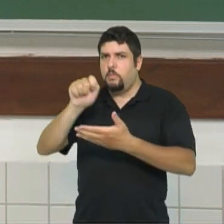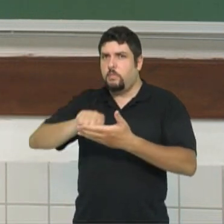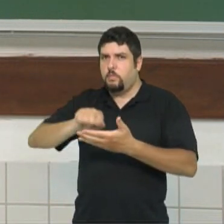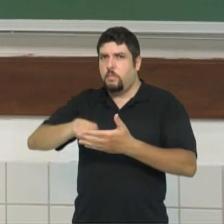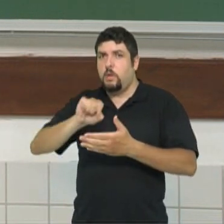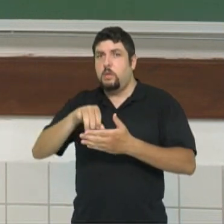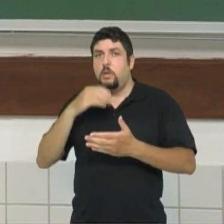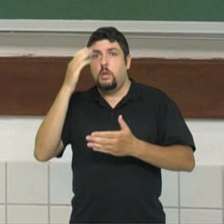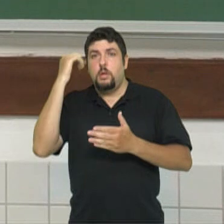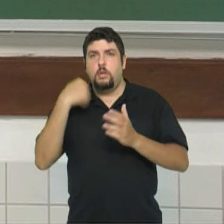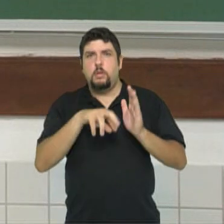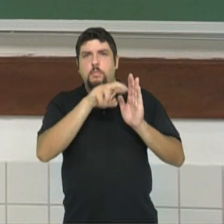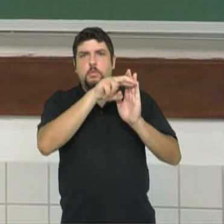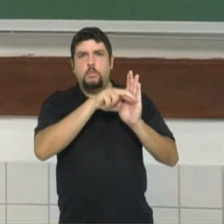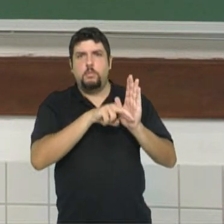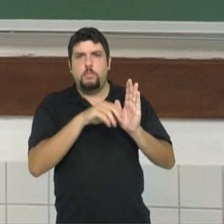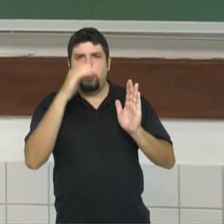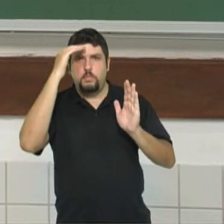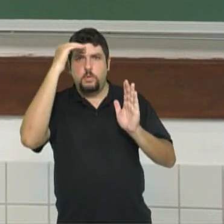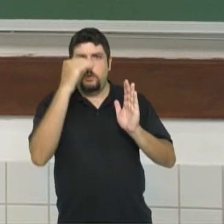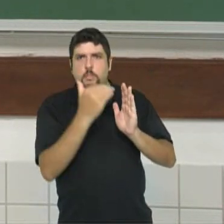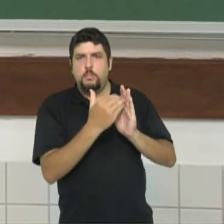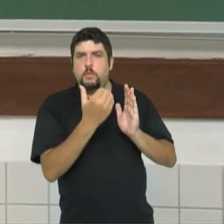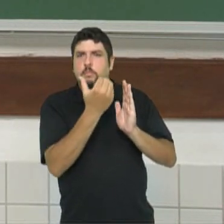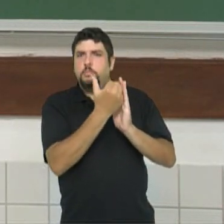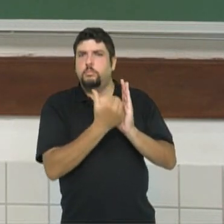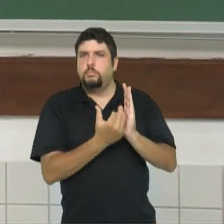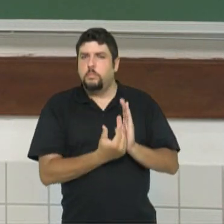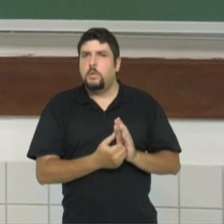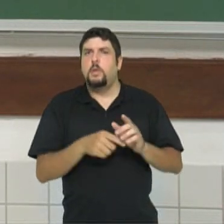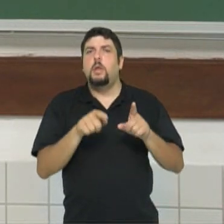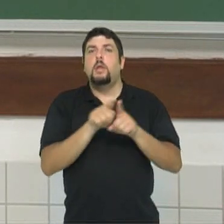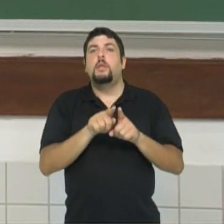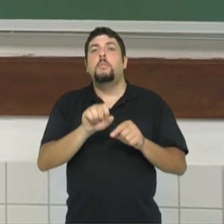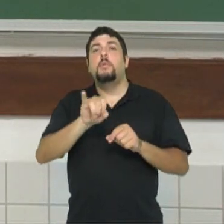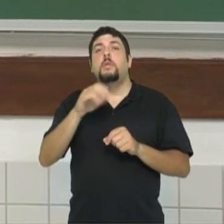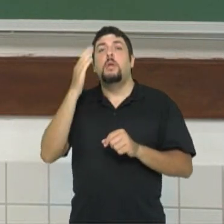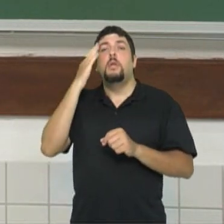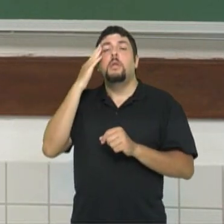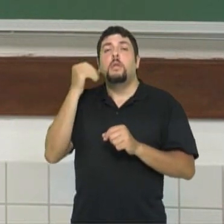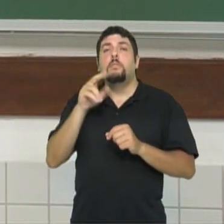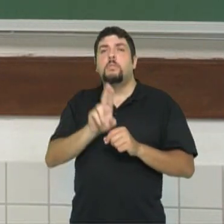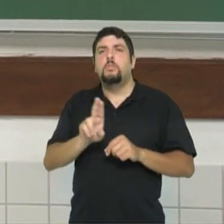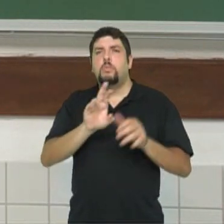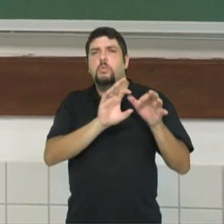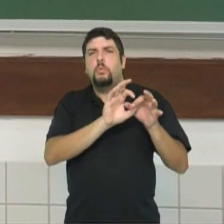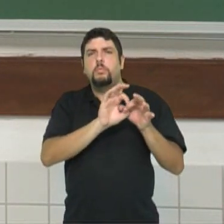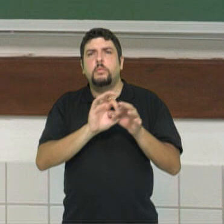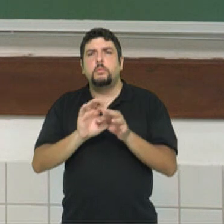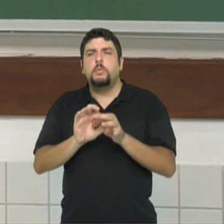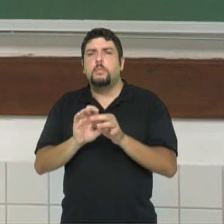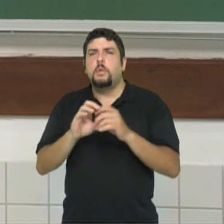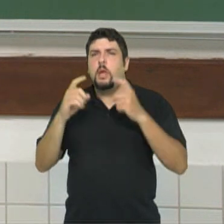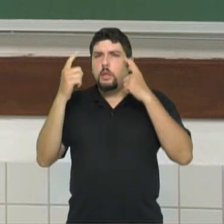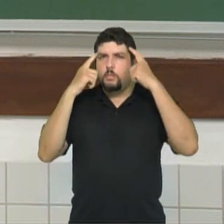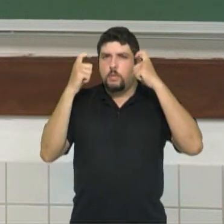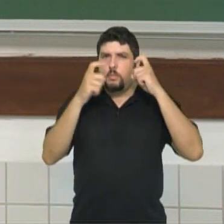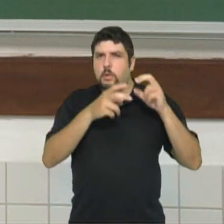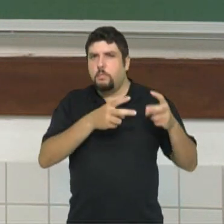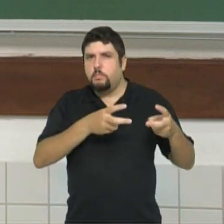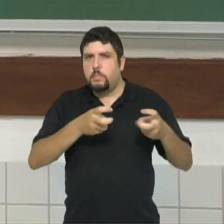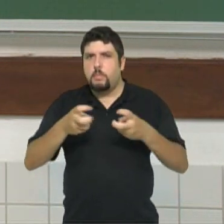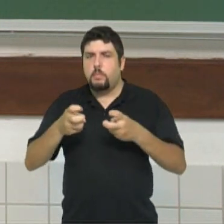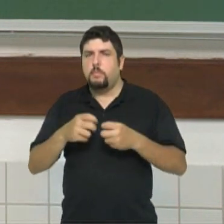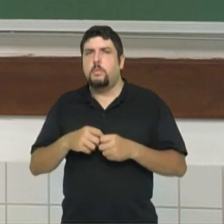obedecendo todos os elementos coesivos, se ele sabe usar os conectivos, ligar uma ideia a outra, e nós